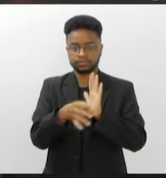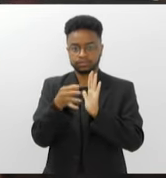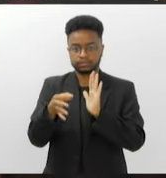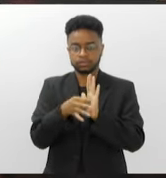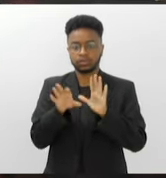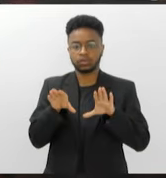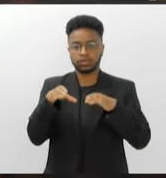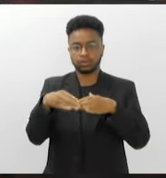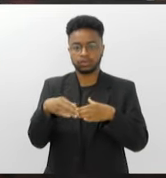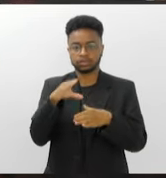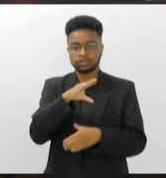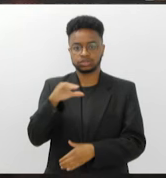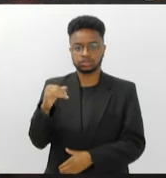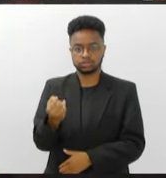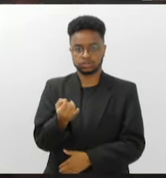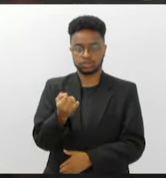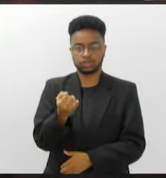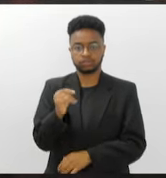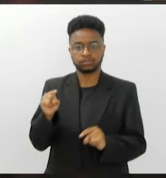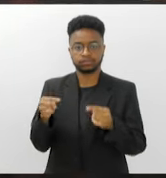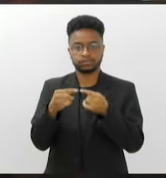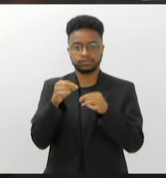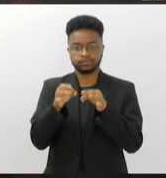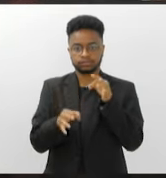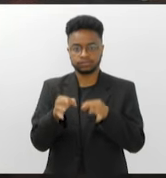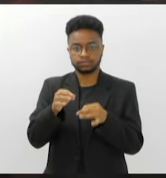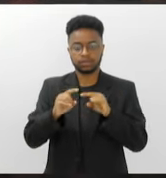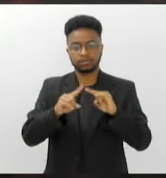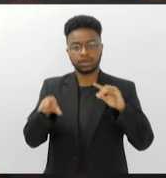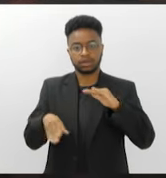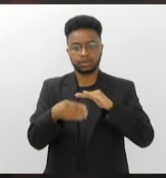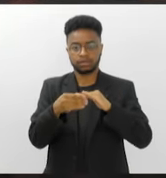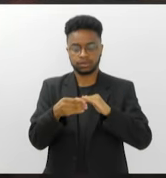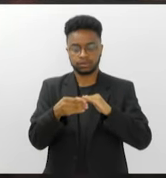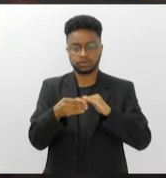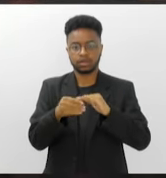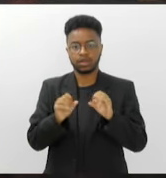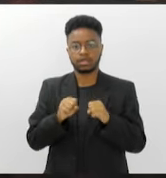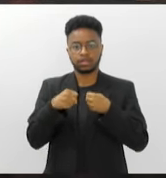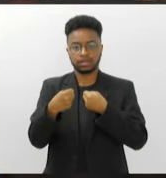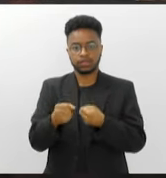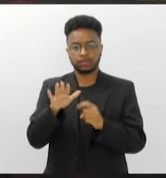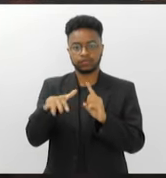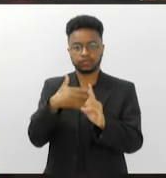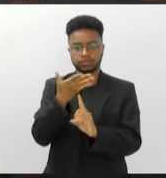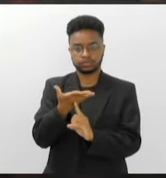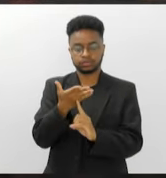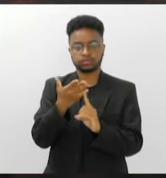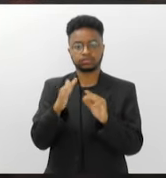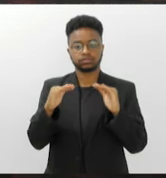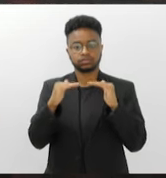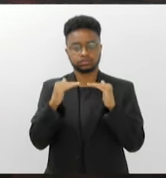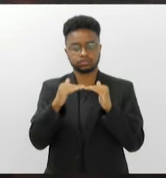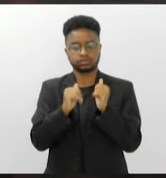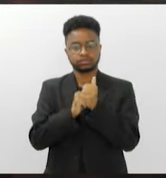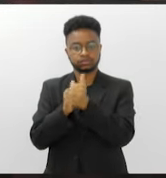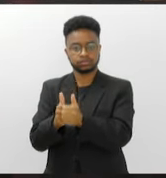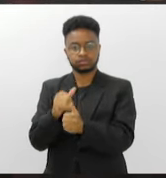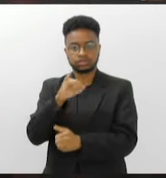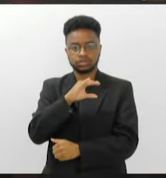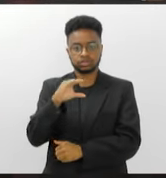das comissões Constituição e Justiça pela juridicidade com emendas, de Defesa do Meio Ambiente, favorável com as emendas da